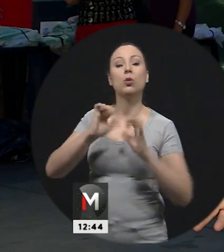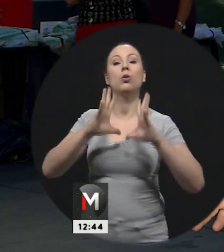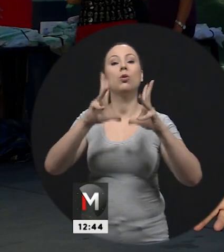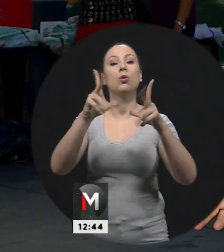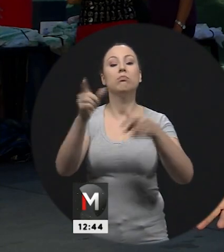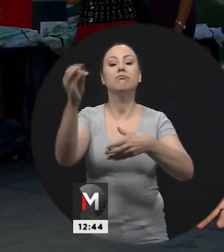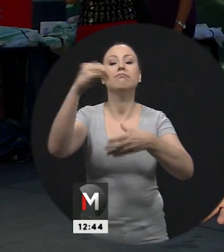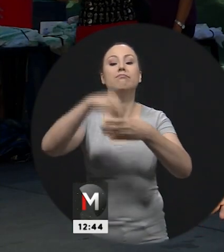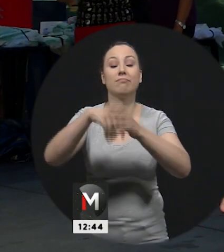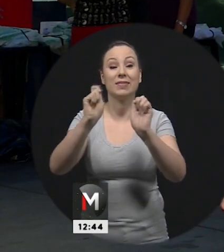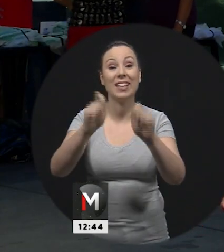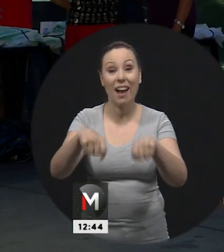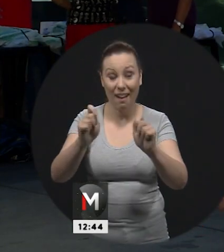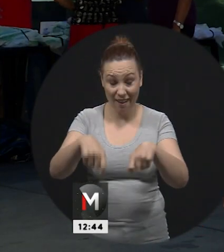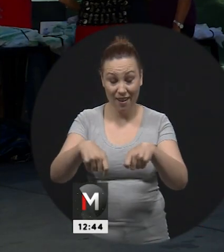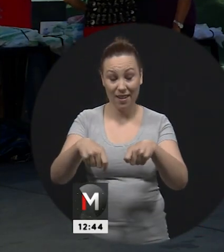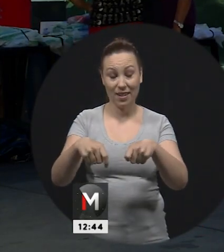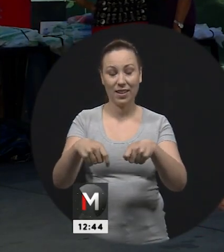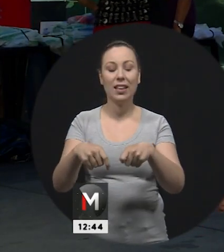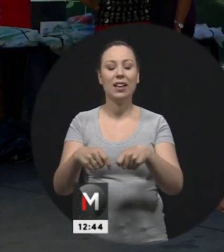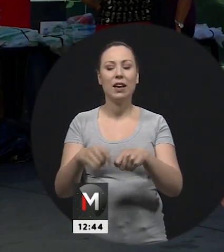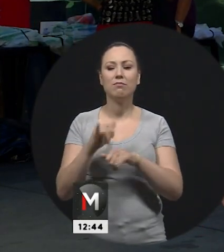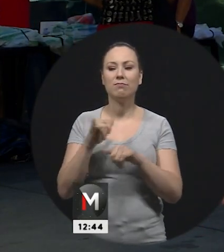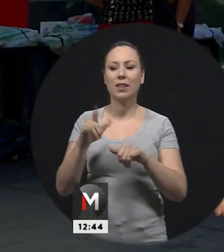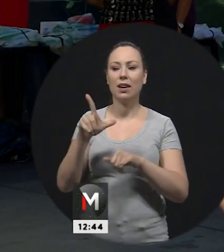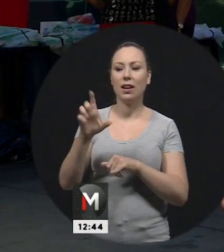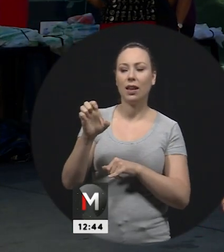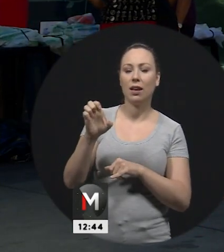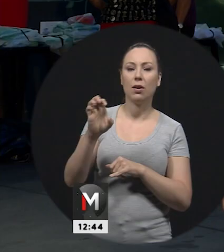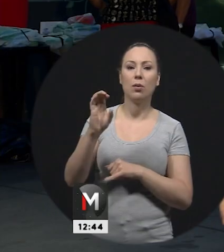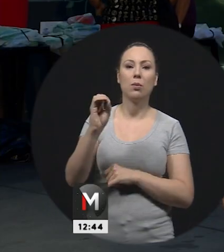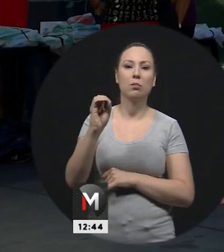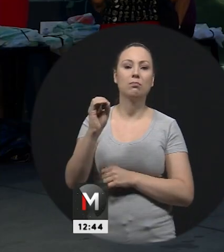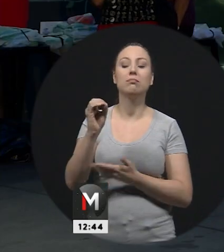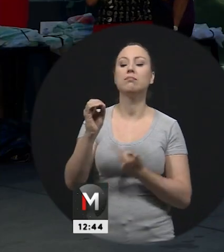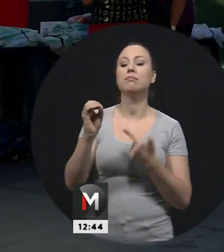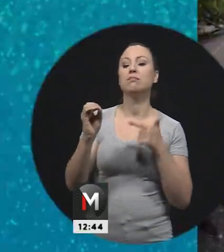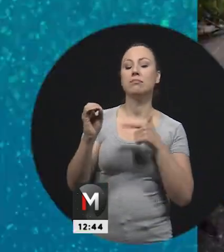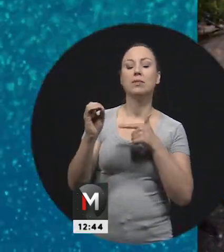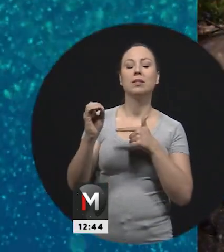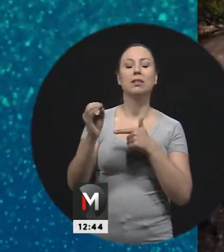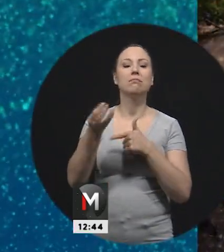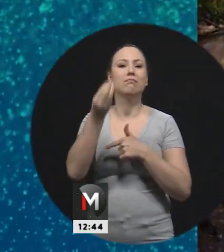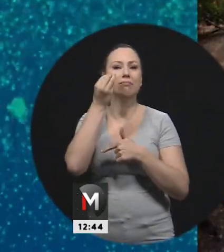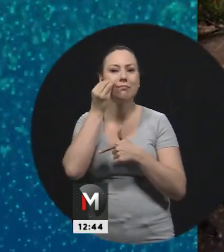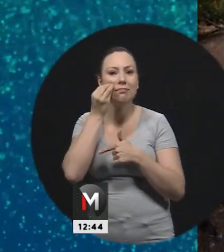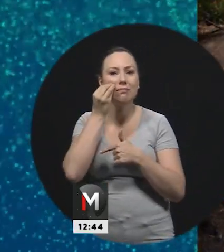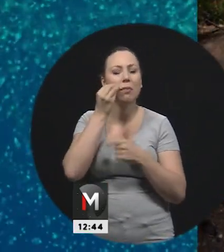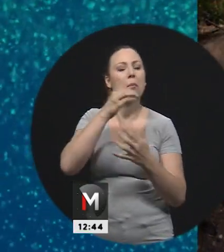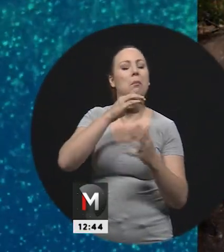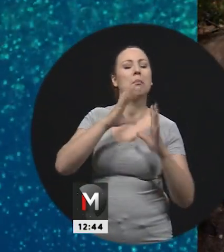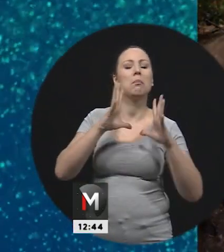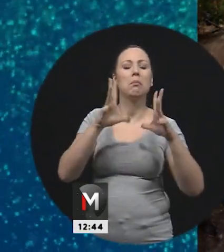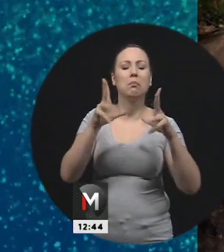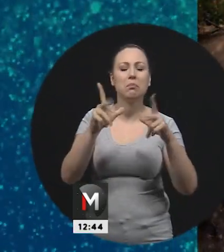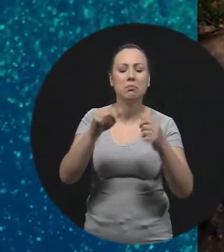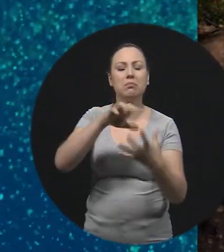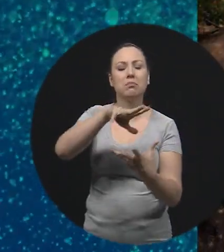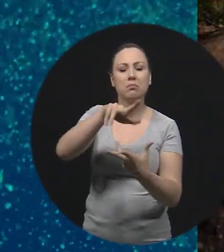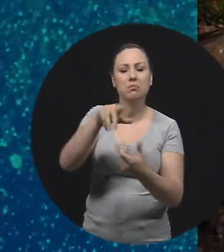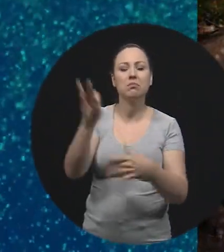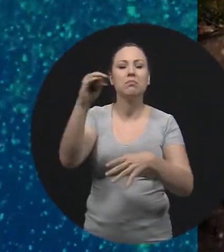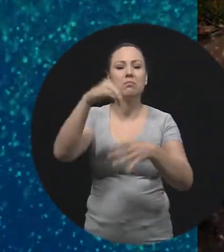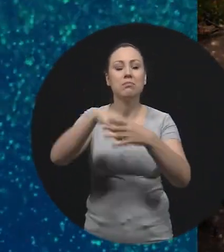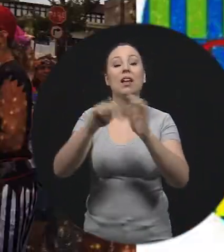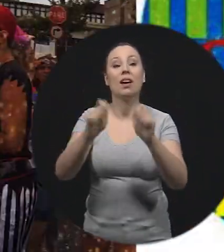Cabe no Mundo. E aí eu disse para o Léo, olha, vamos fazer, mas vamos então puxar essa ideia, né, do